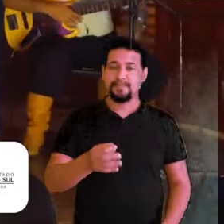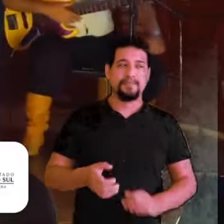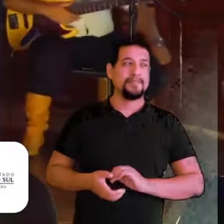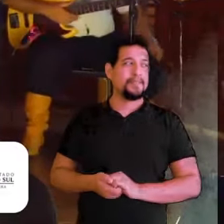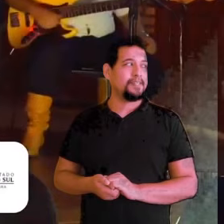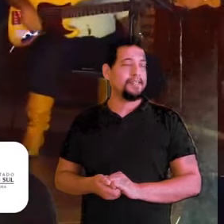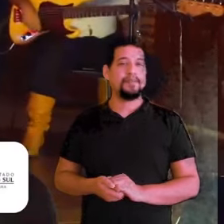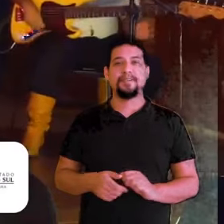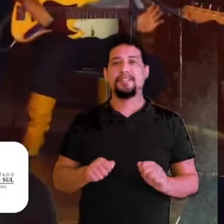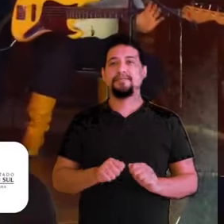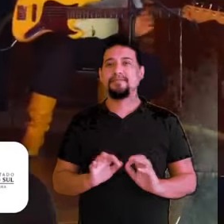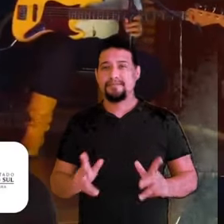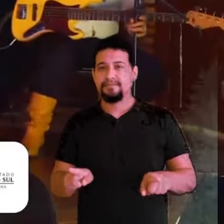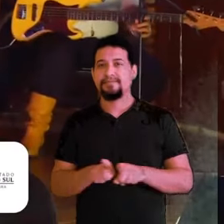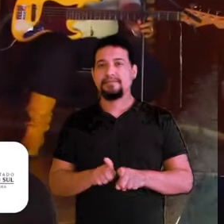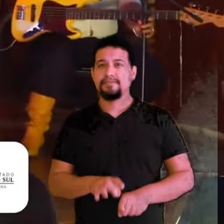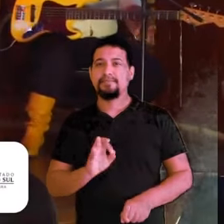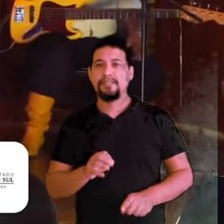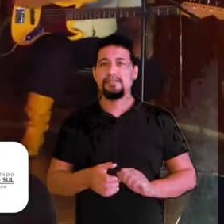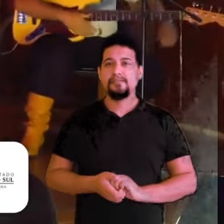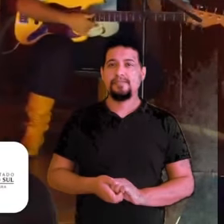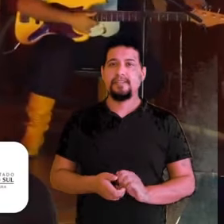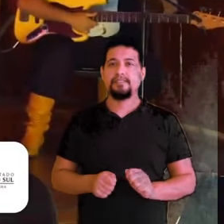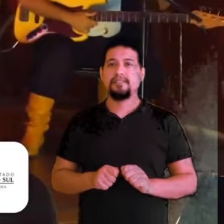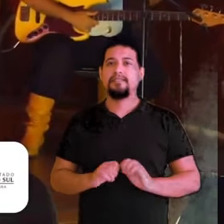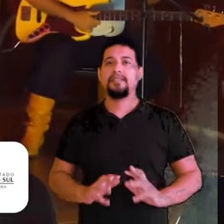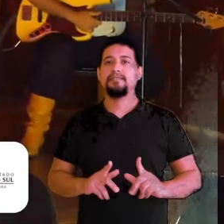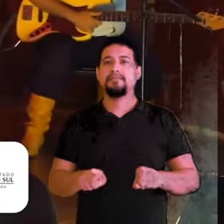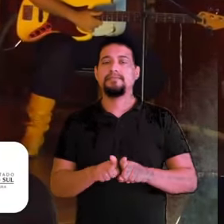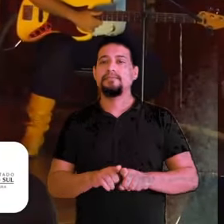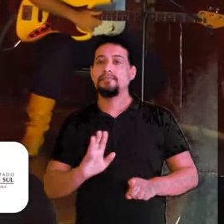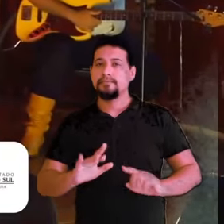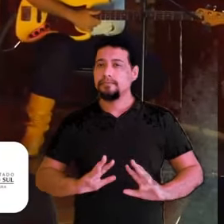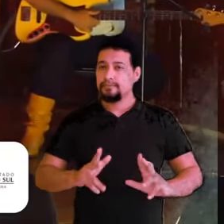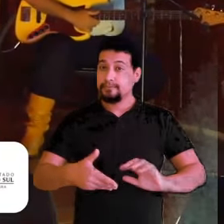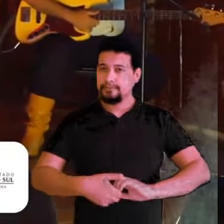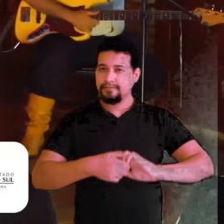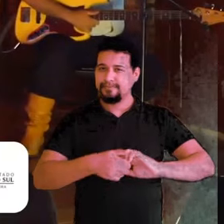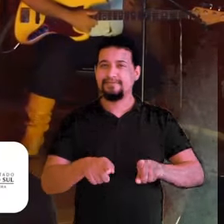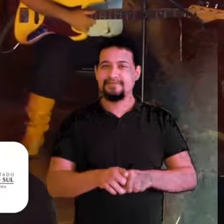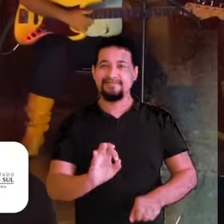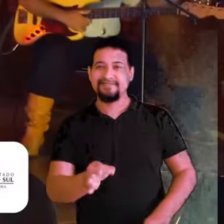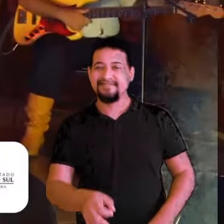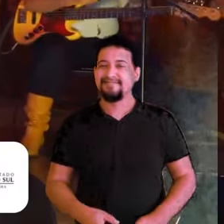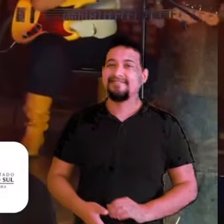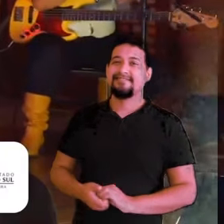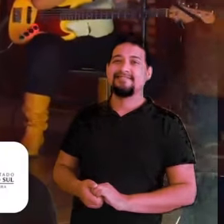Dá uma boa noite aí, rapaz. E tu que agora canta direito. Depois quero ver se tu toca com a mão esquerda ainda.